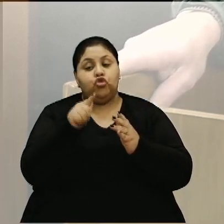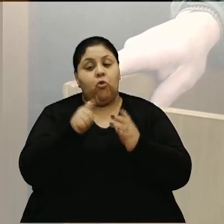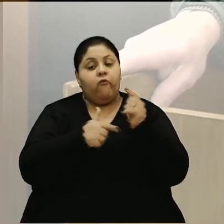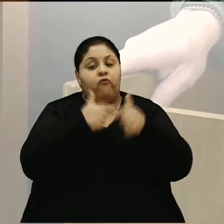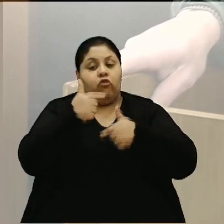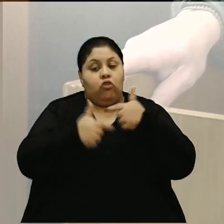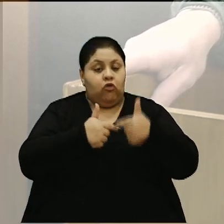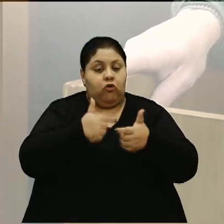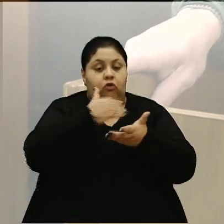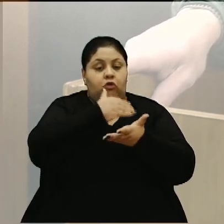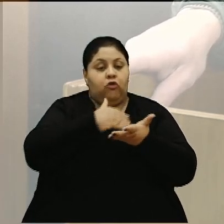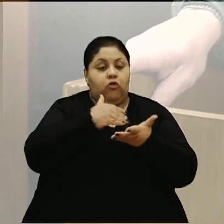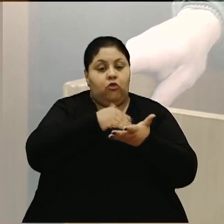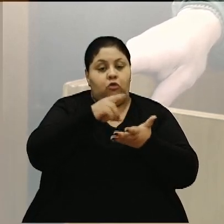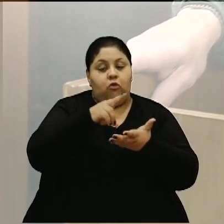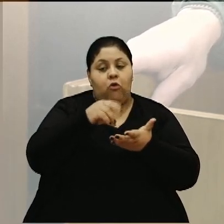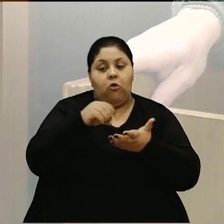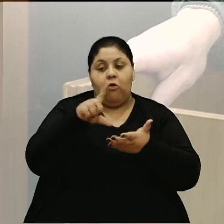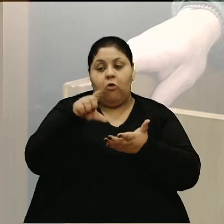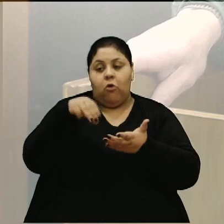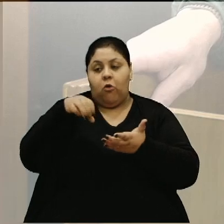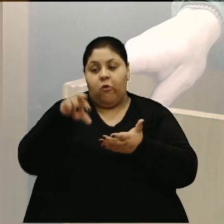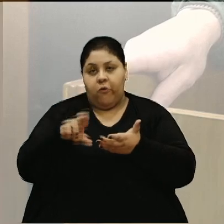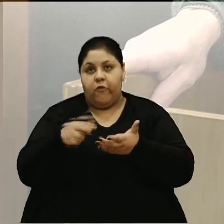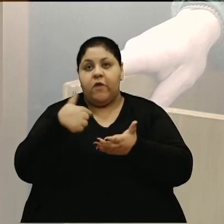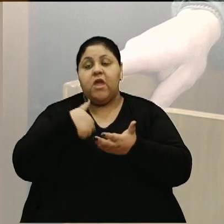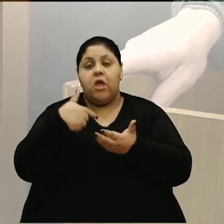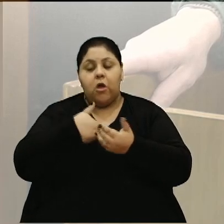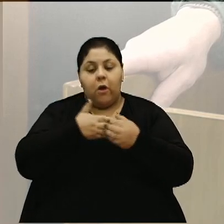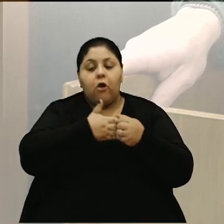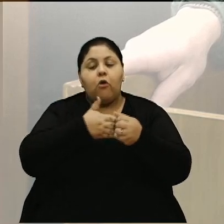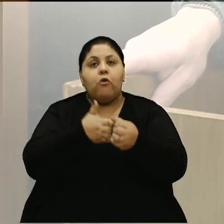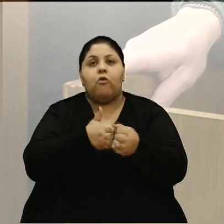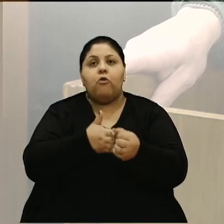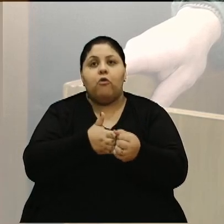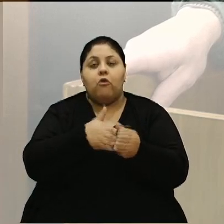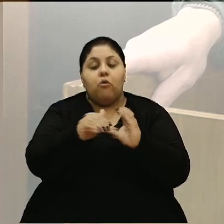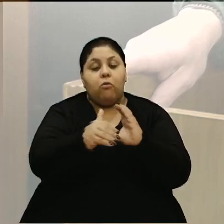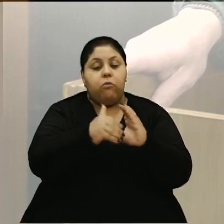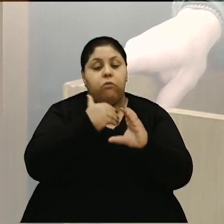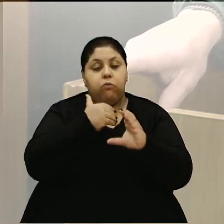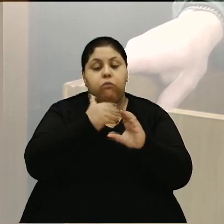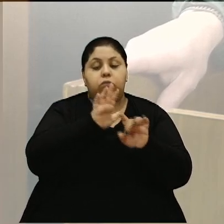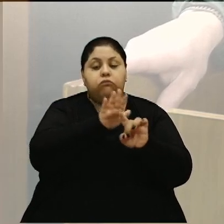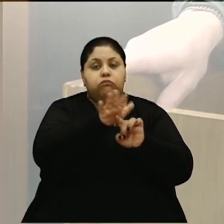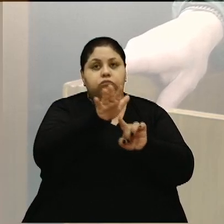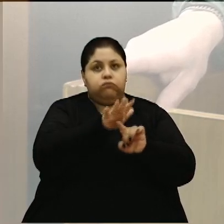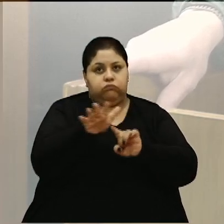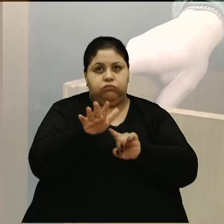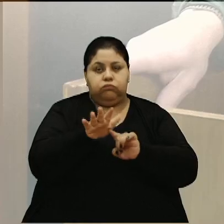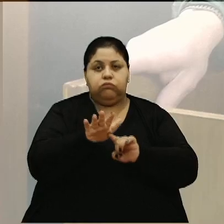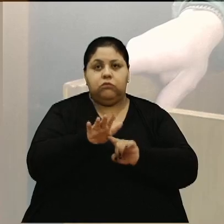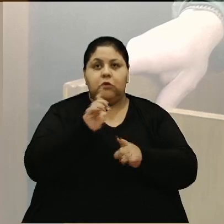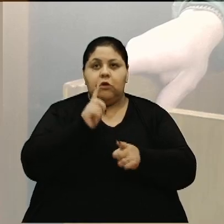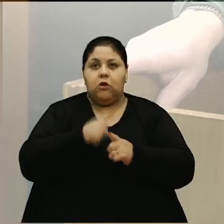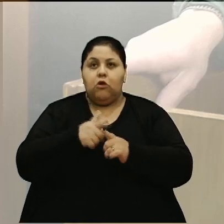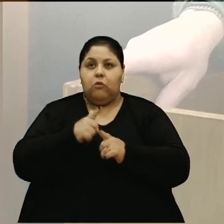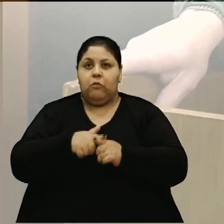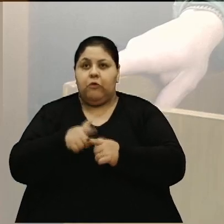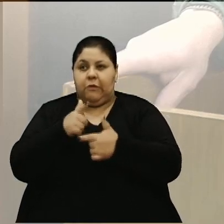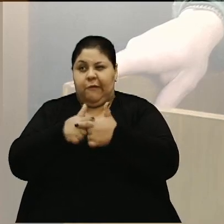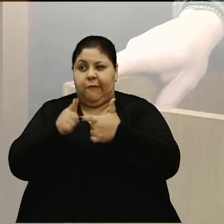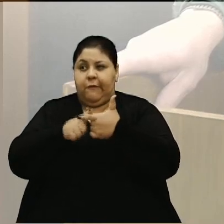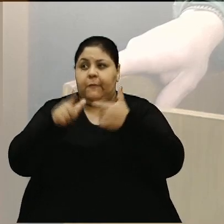do secretário, do Valmir, que tem trabalhado muito, eu acompanho, porque eu recebo muitas demandas devido a esses eventos